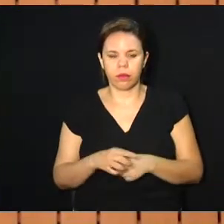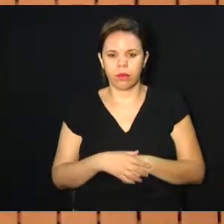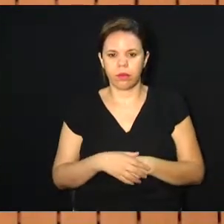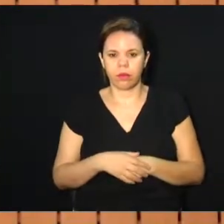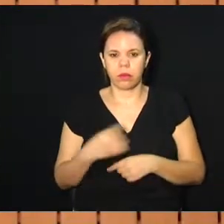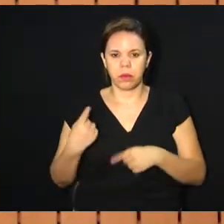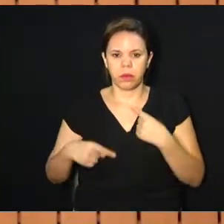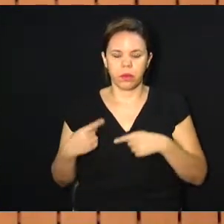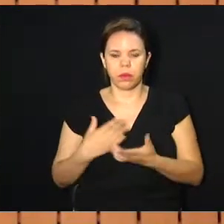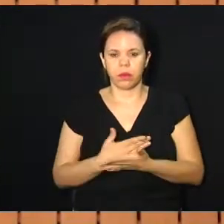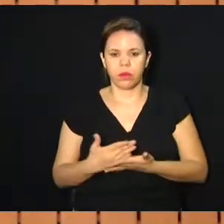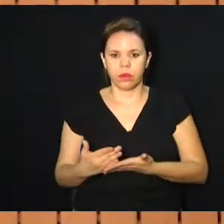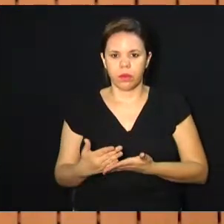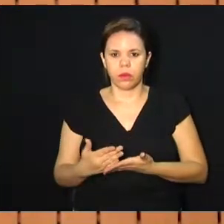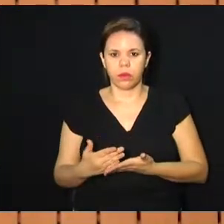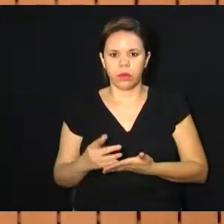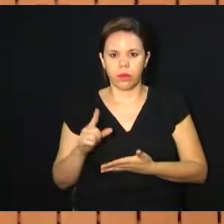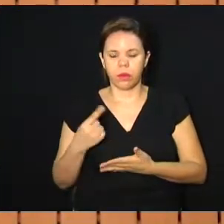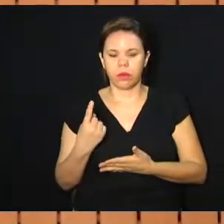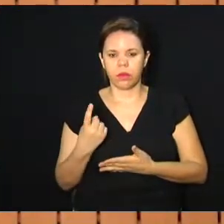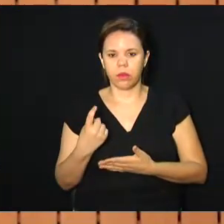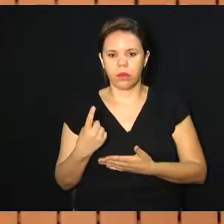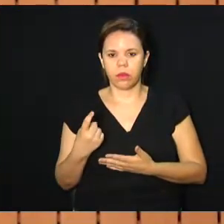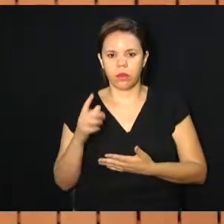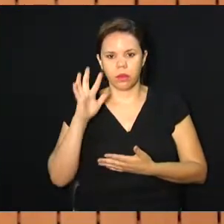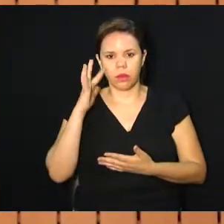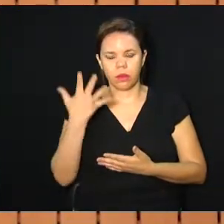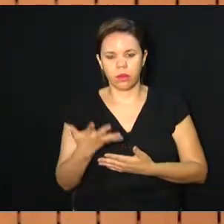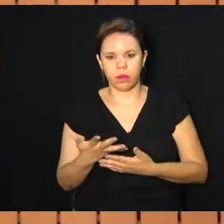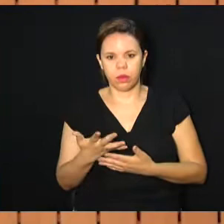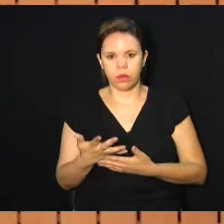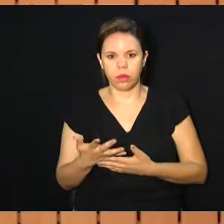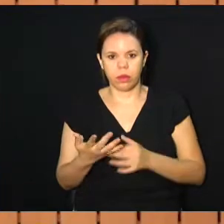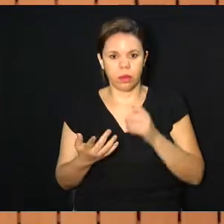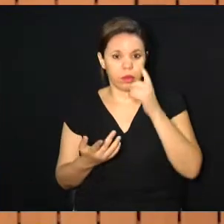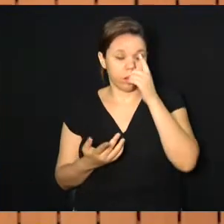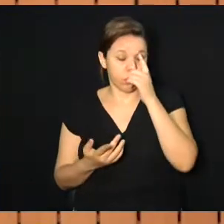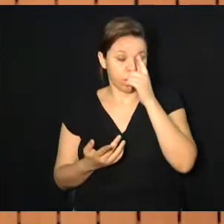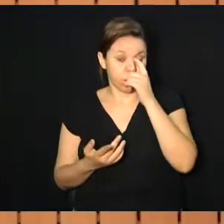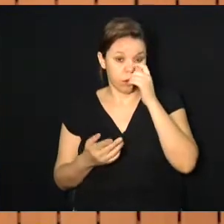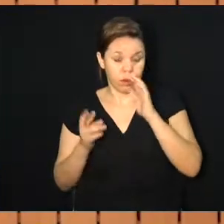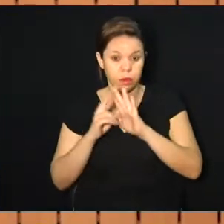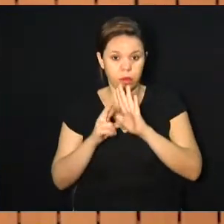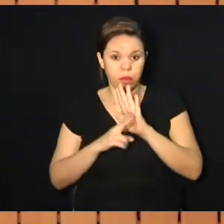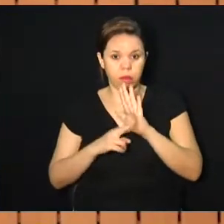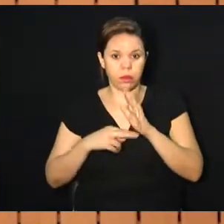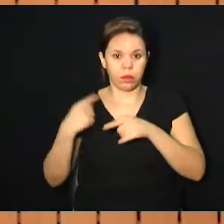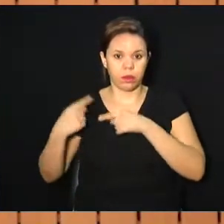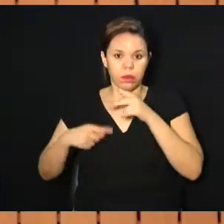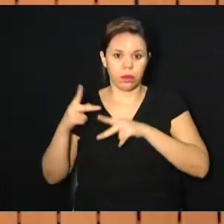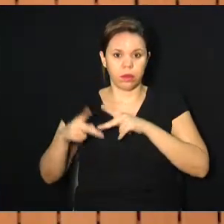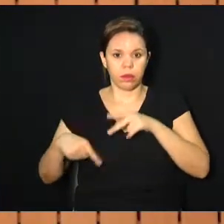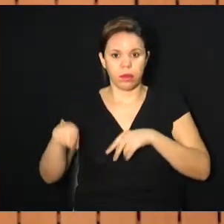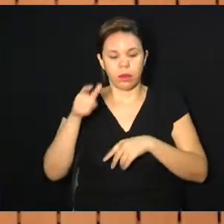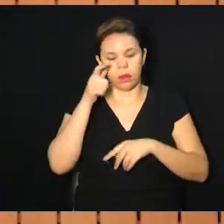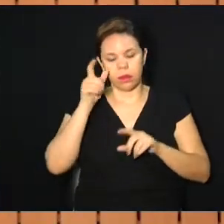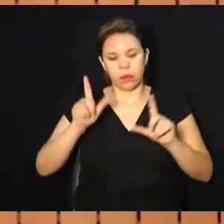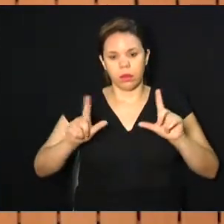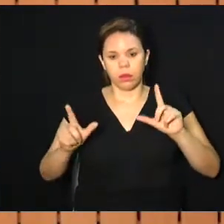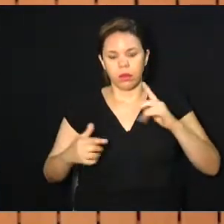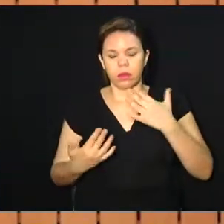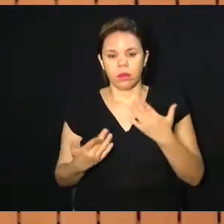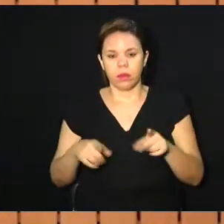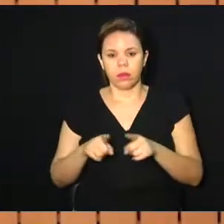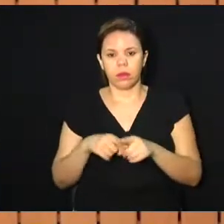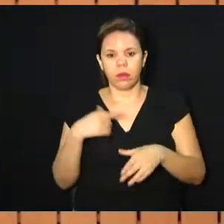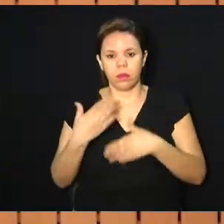ele sempre começa como a única saída, né, como as regras, quando a gente está discutindo, até para a população que nos assiste, a gente está discutindo o